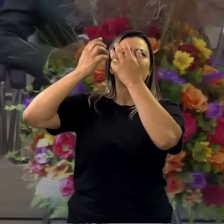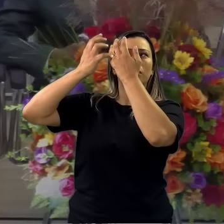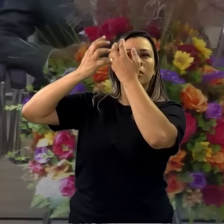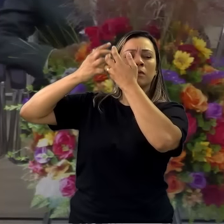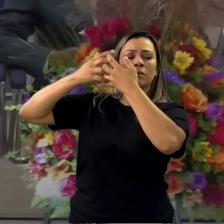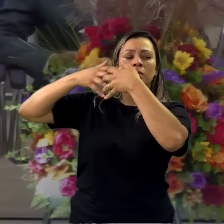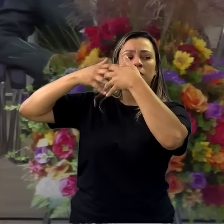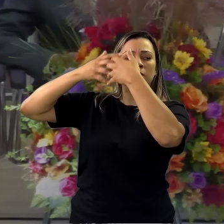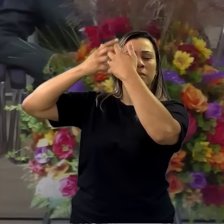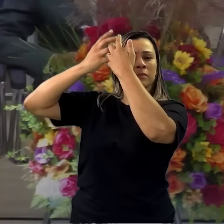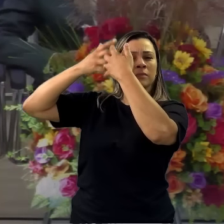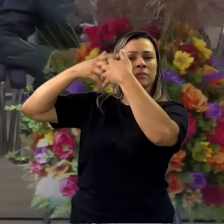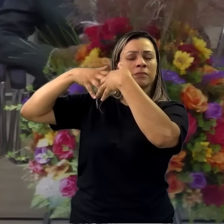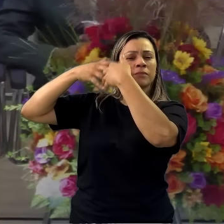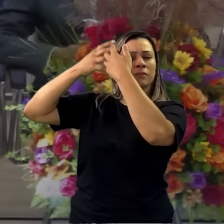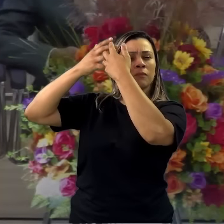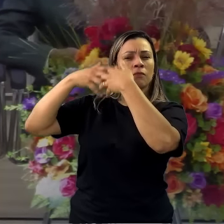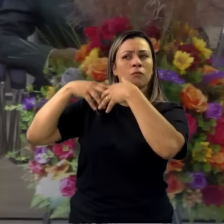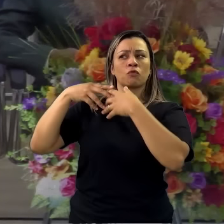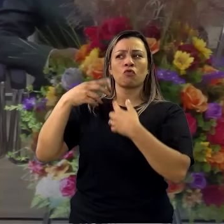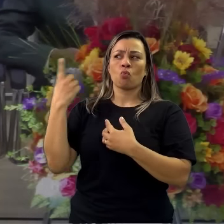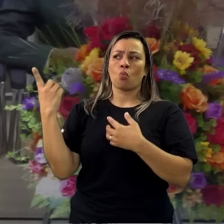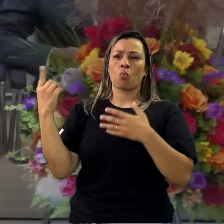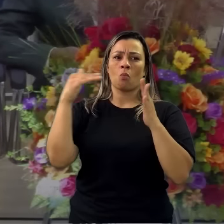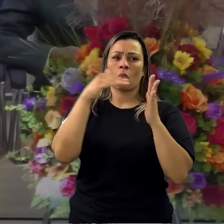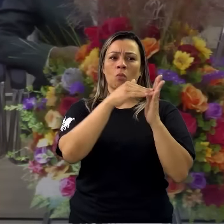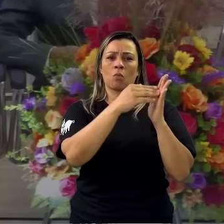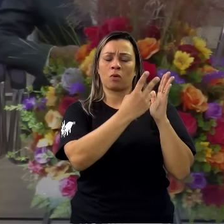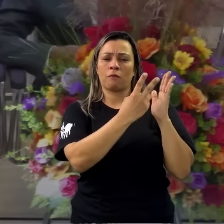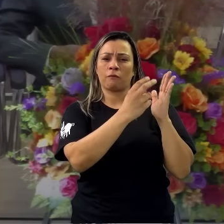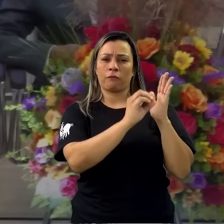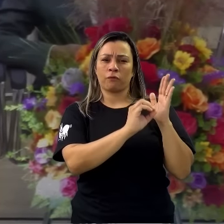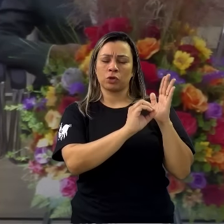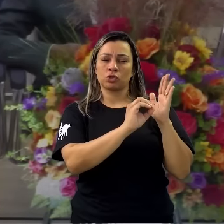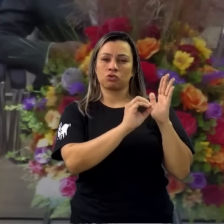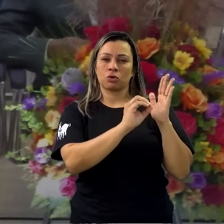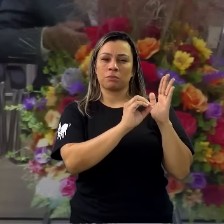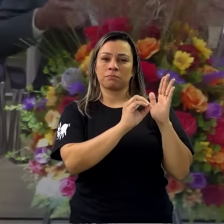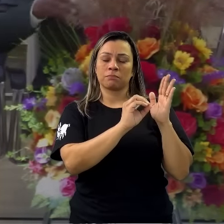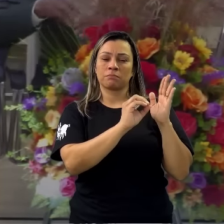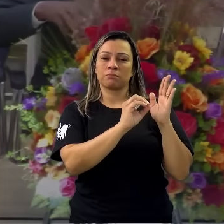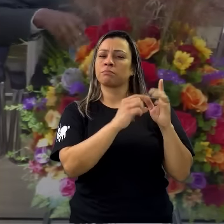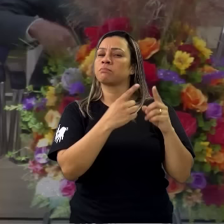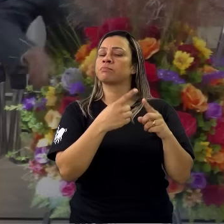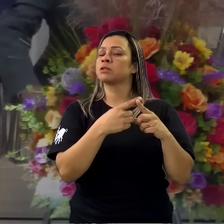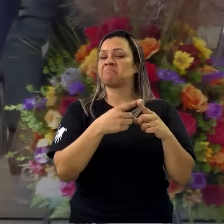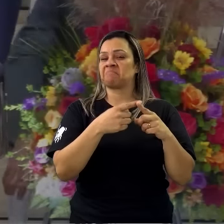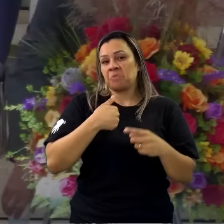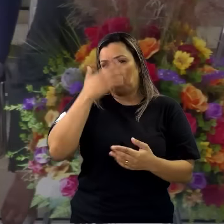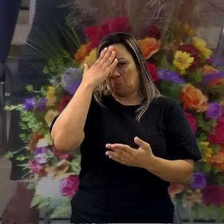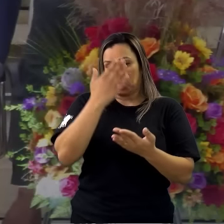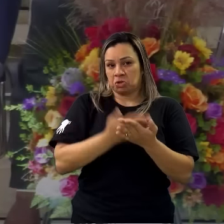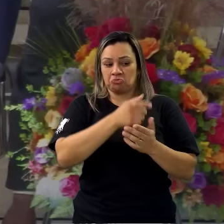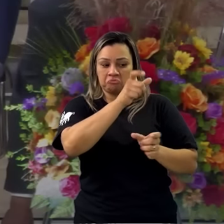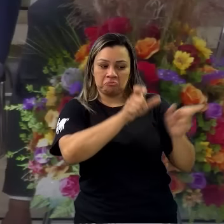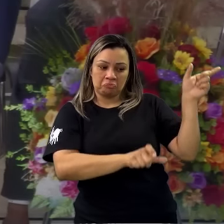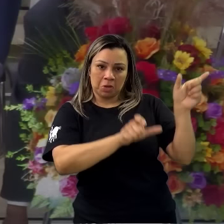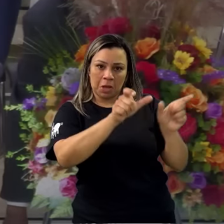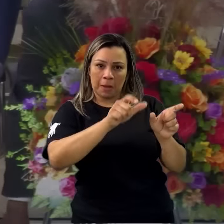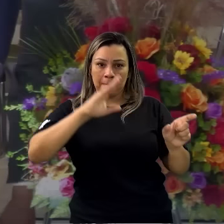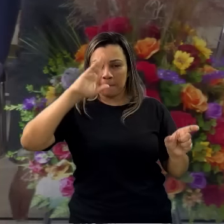verso de número 20 desde o verso primeiro ao 20 Porque para mim os principais personagens do texto estão